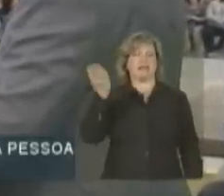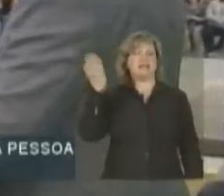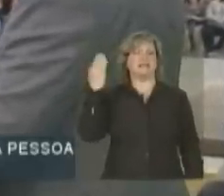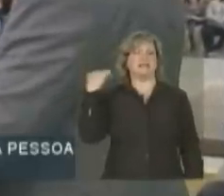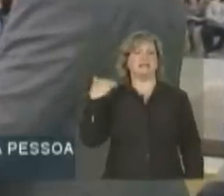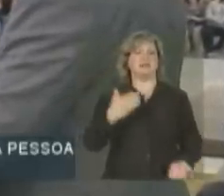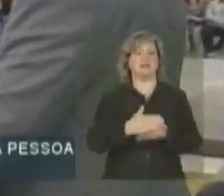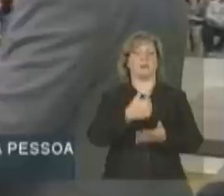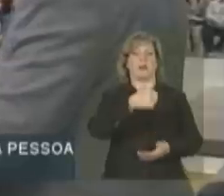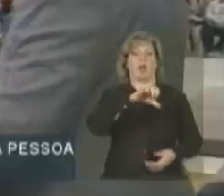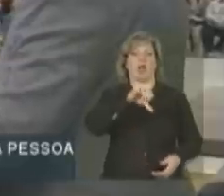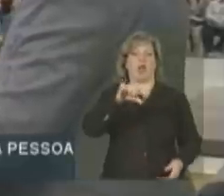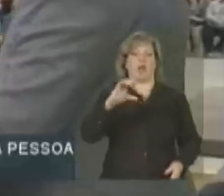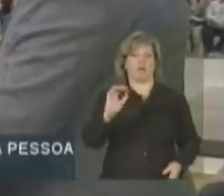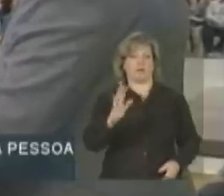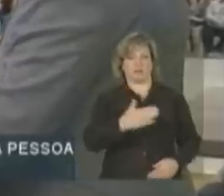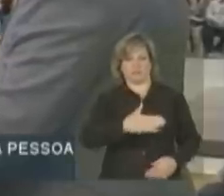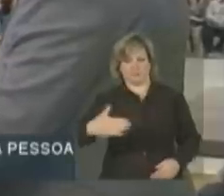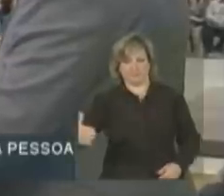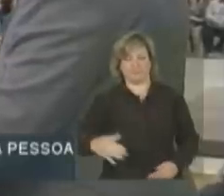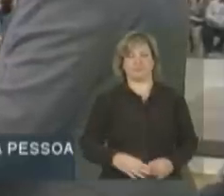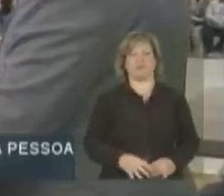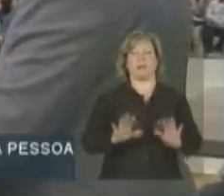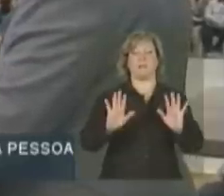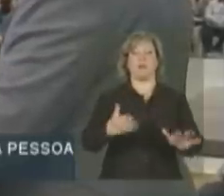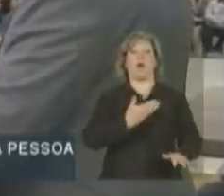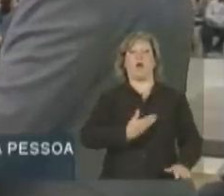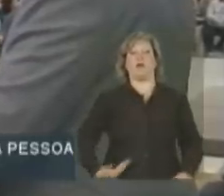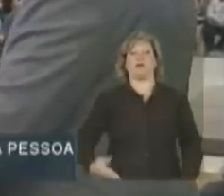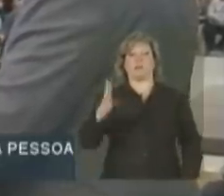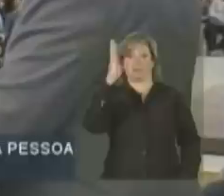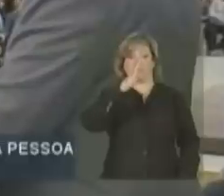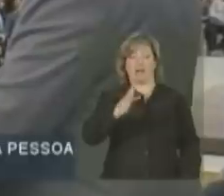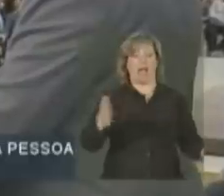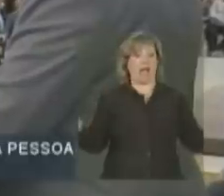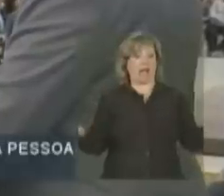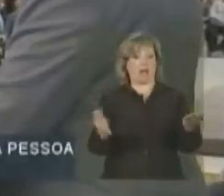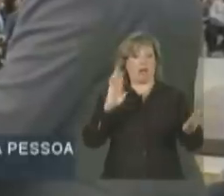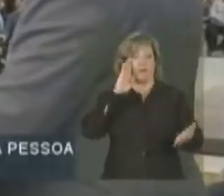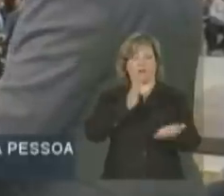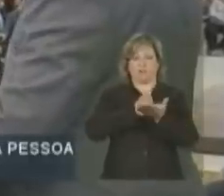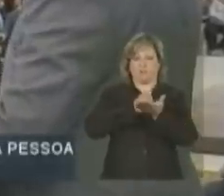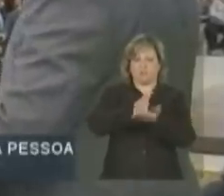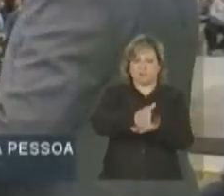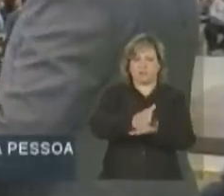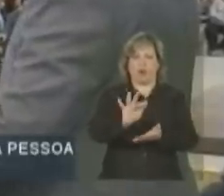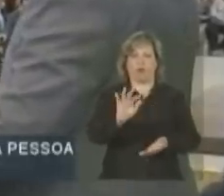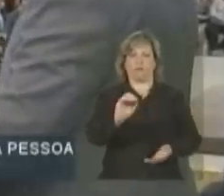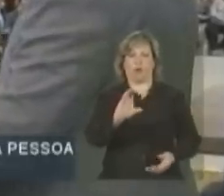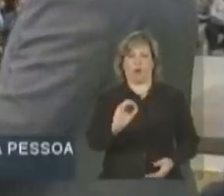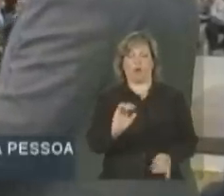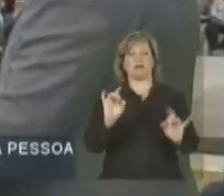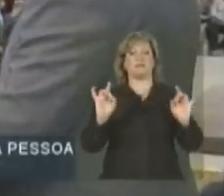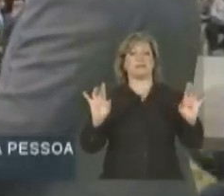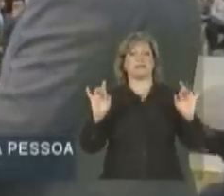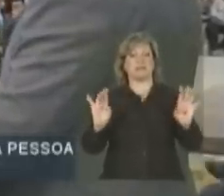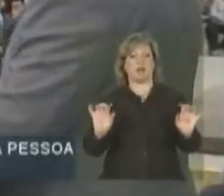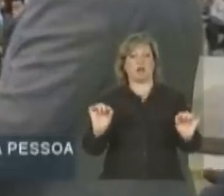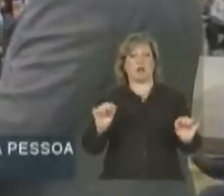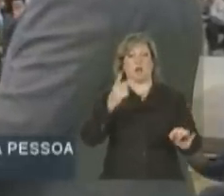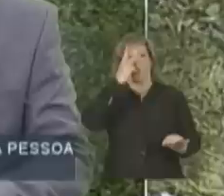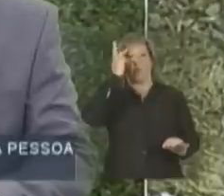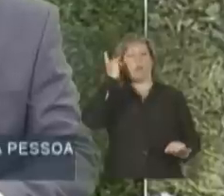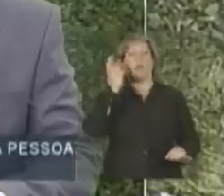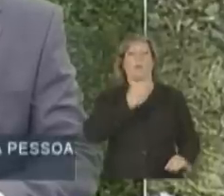de 90, mas que o governo brasileiro agora foca de forma especial o público, que